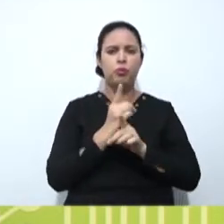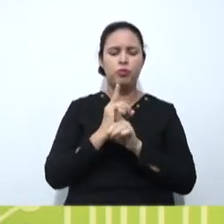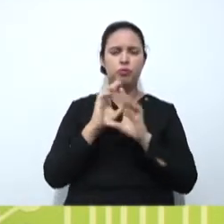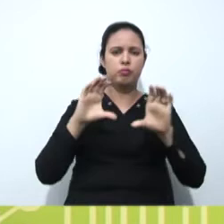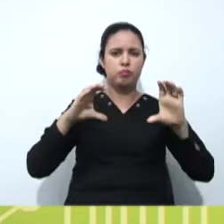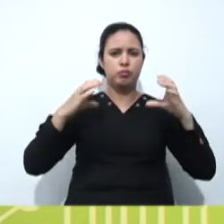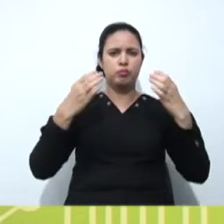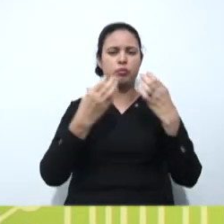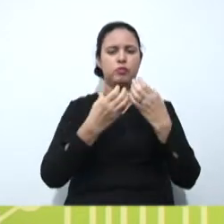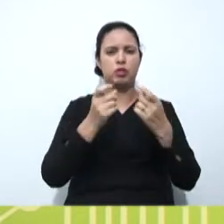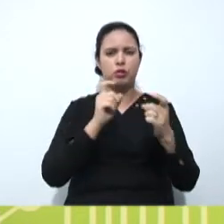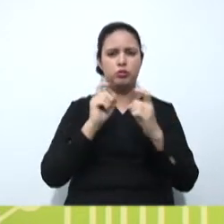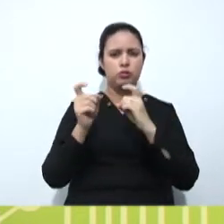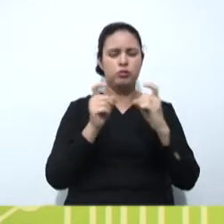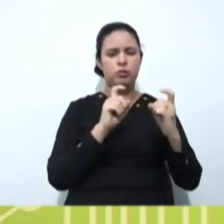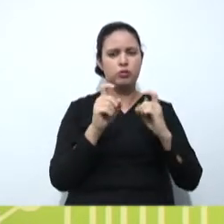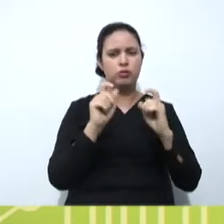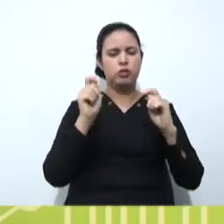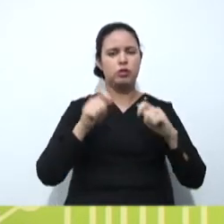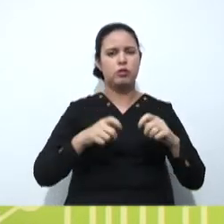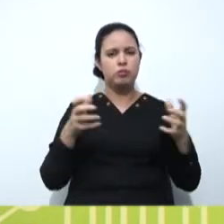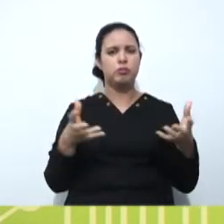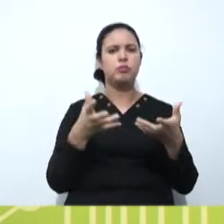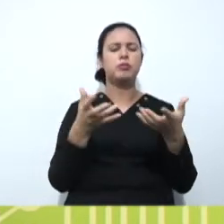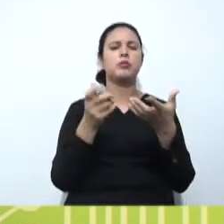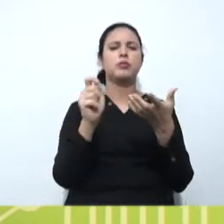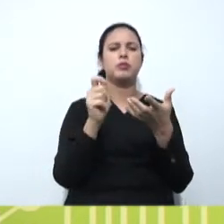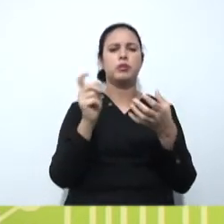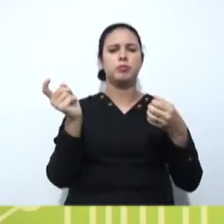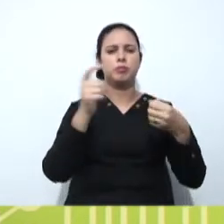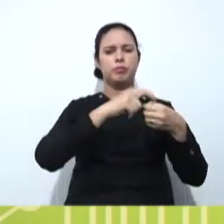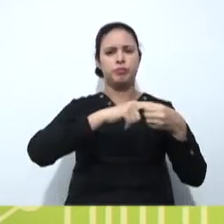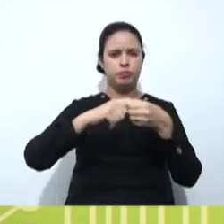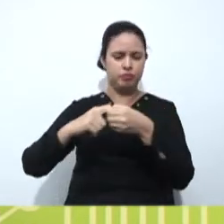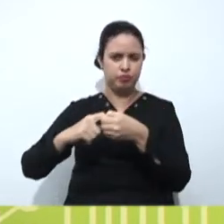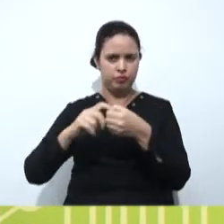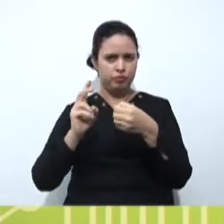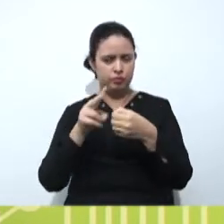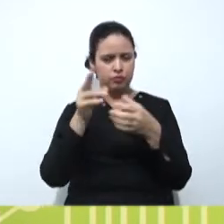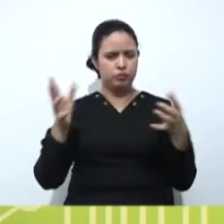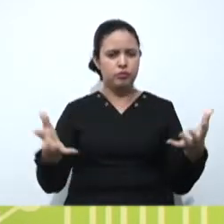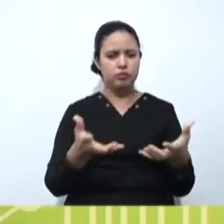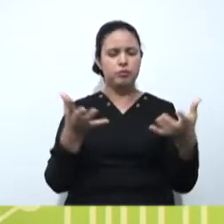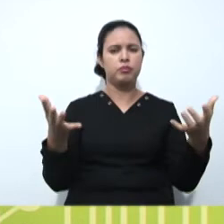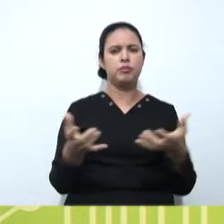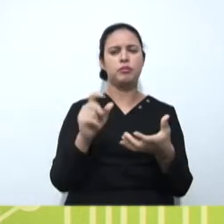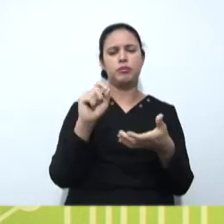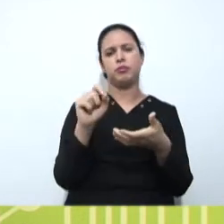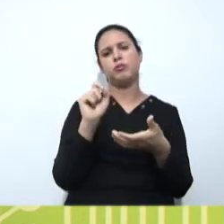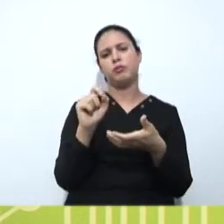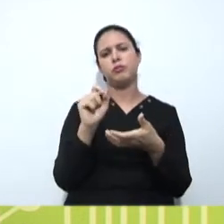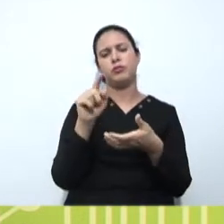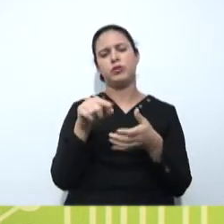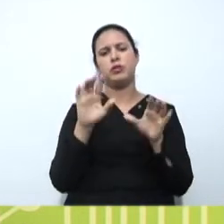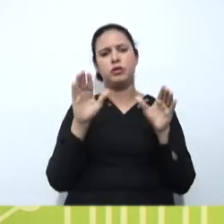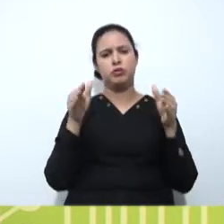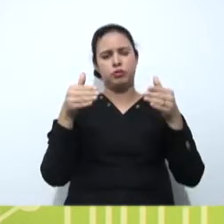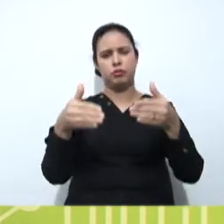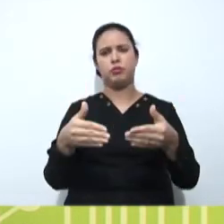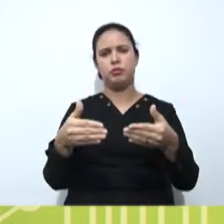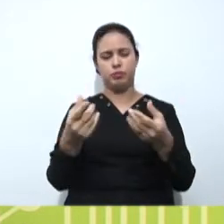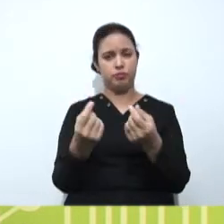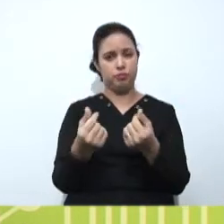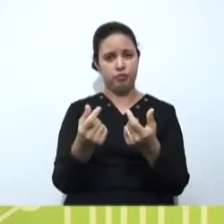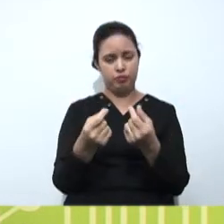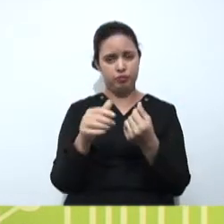de reuniões que vão promover o quê? Parcerias que vão fomentar cada vez mais aquele fator econômico